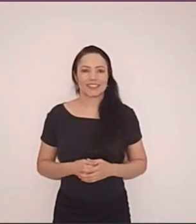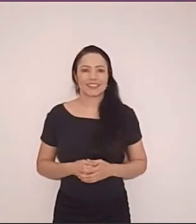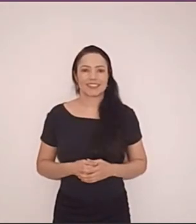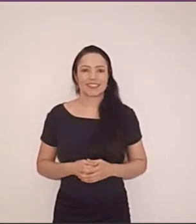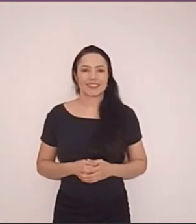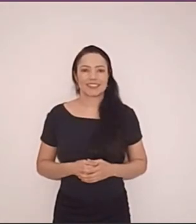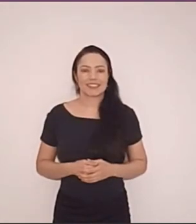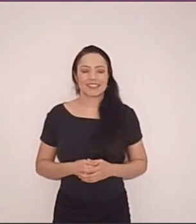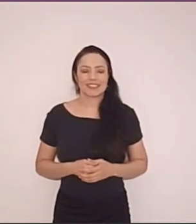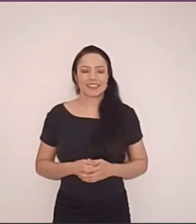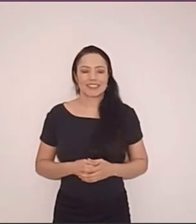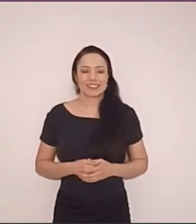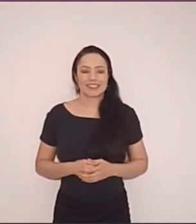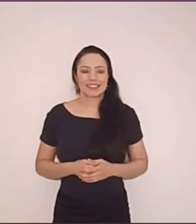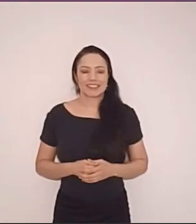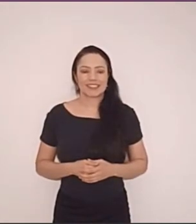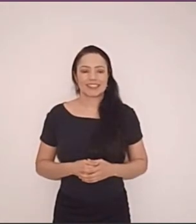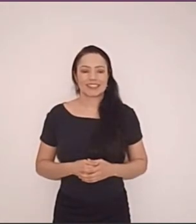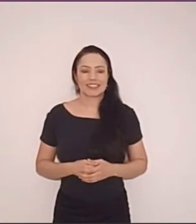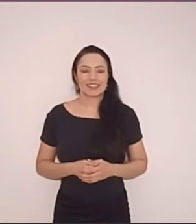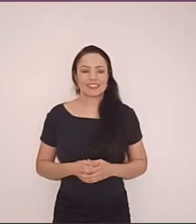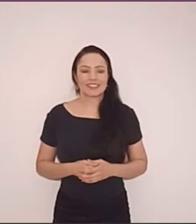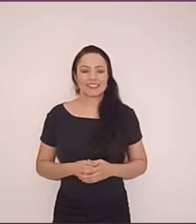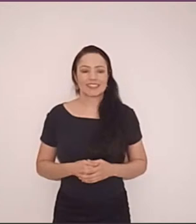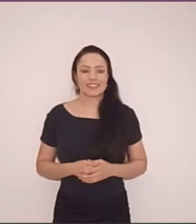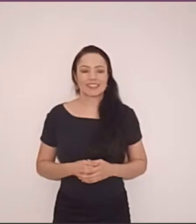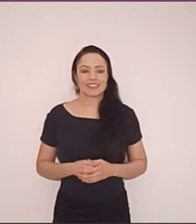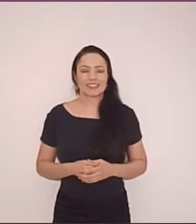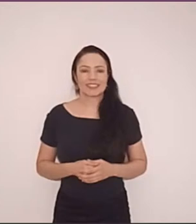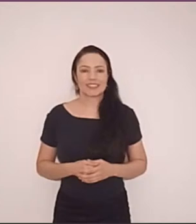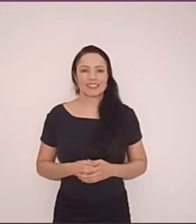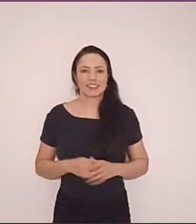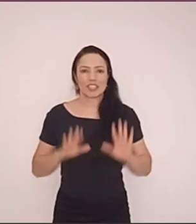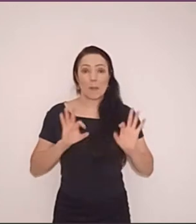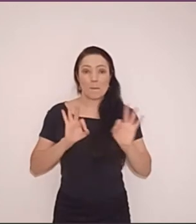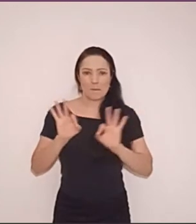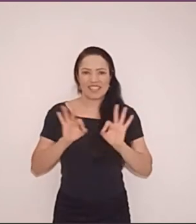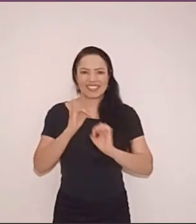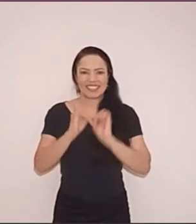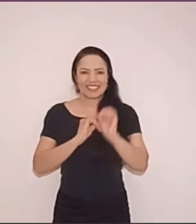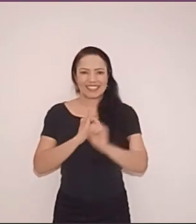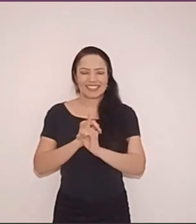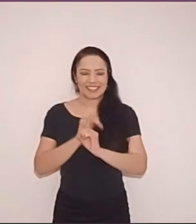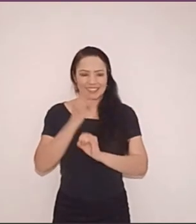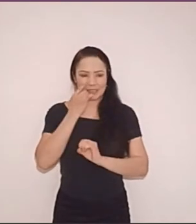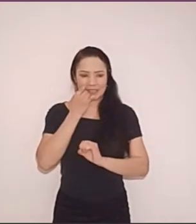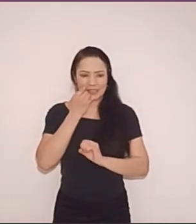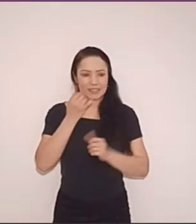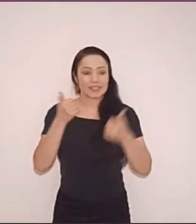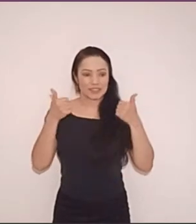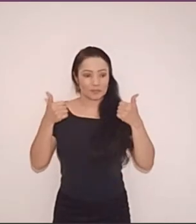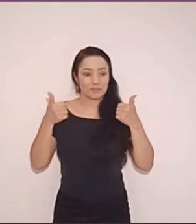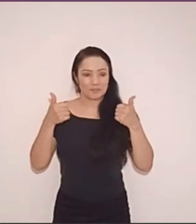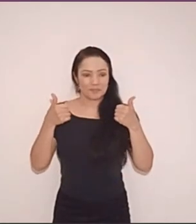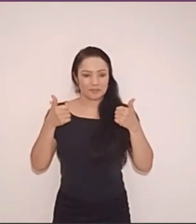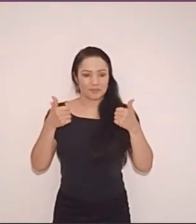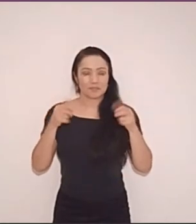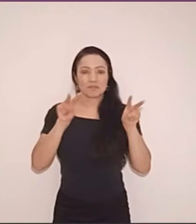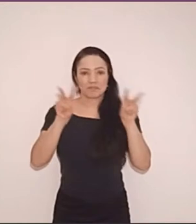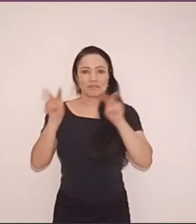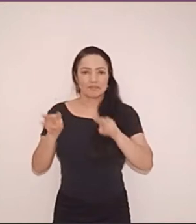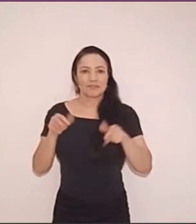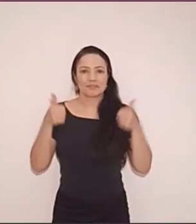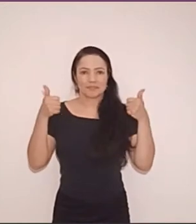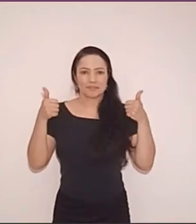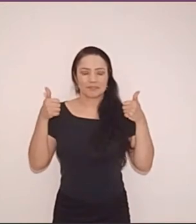internet e um ok Aqui tá chegando ta chegando